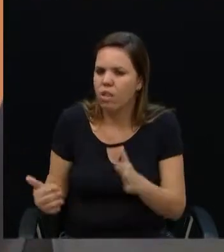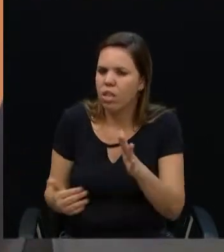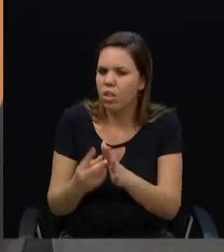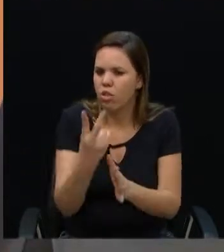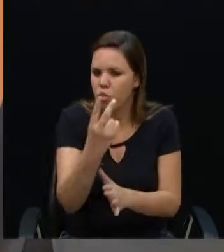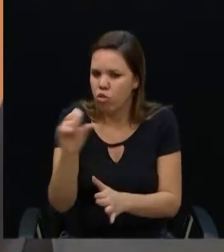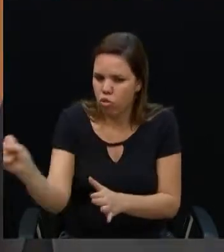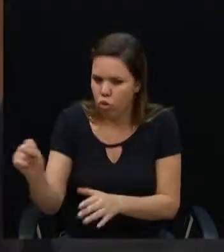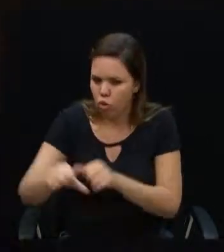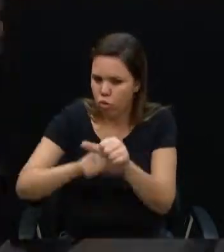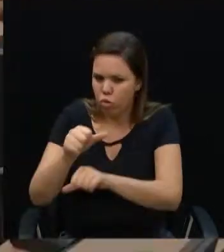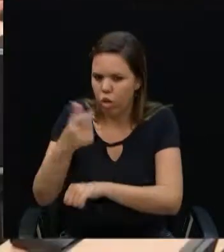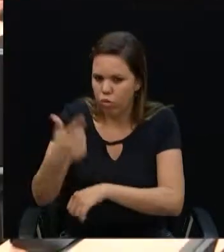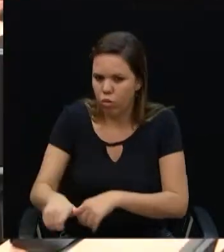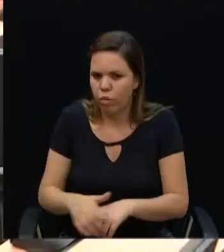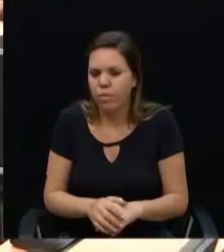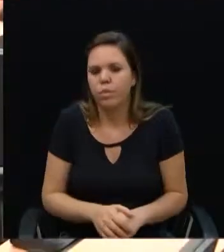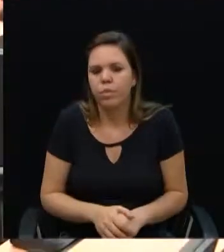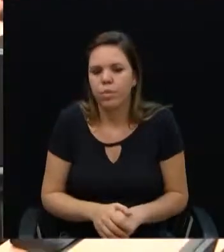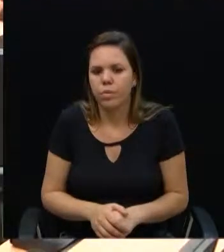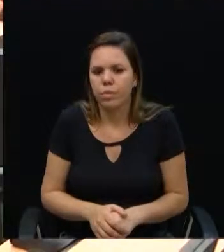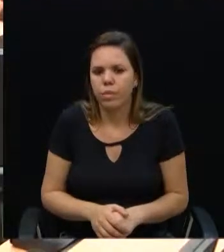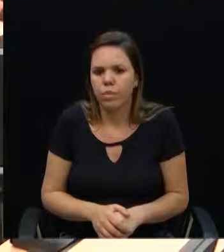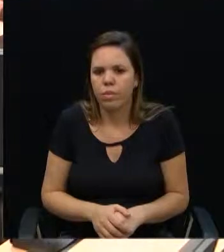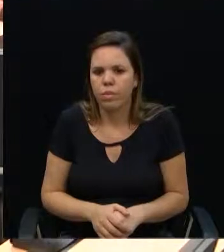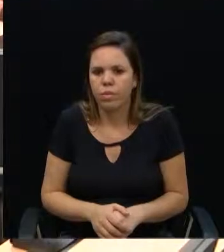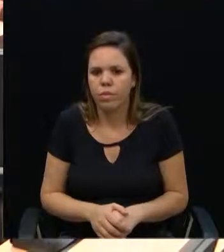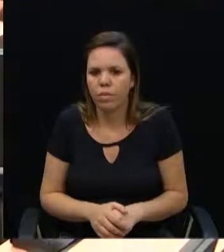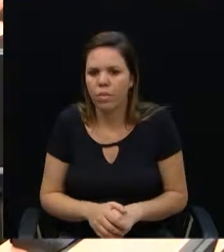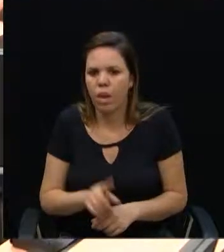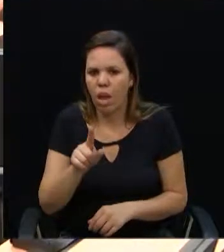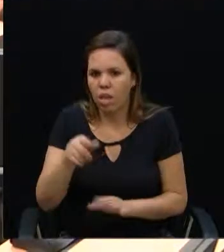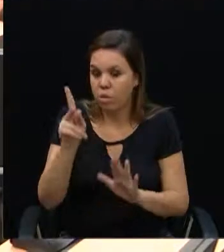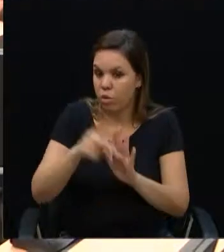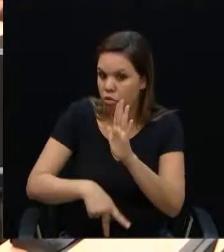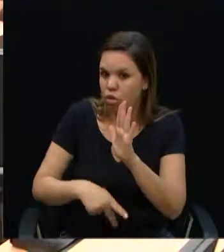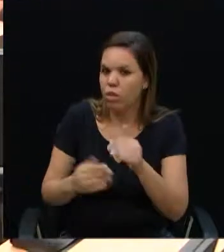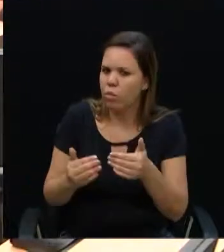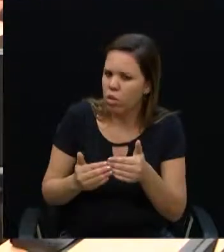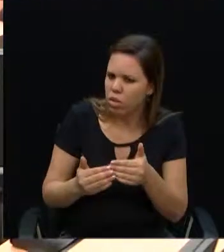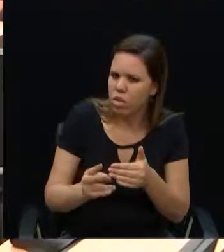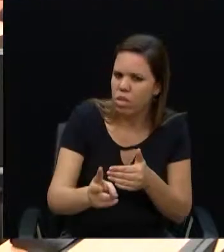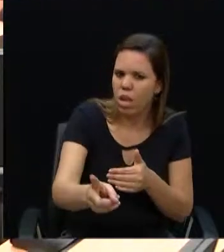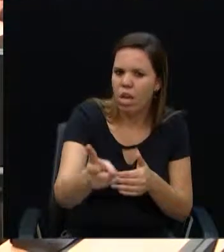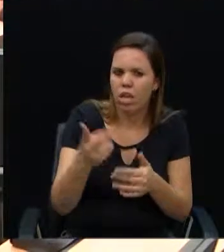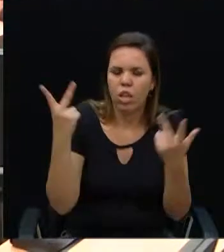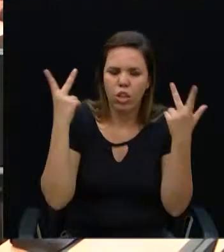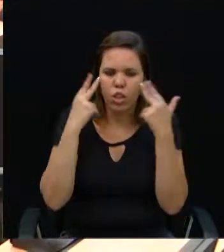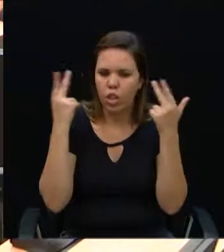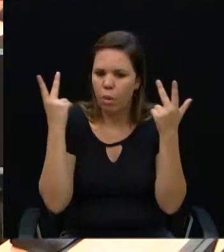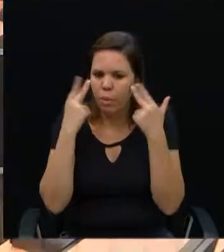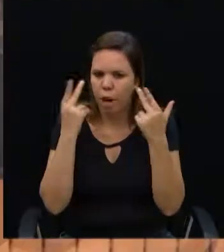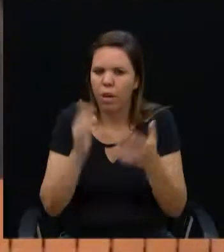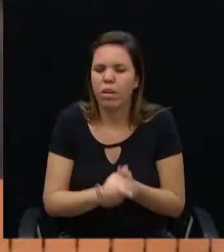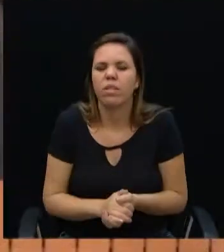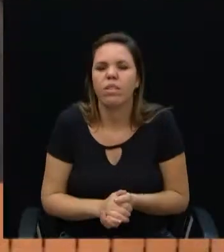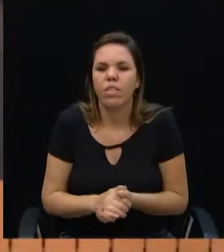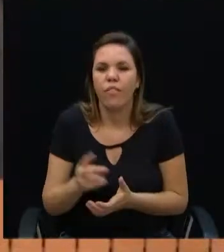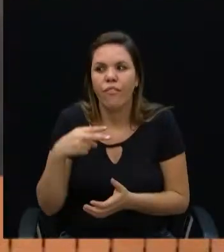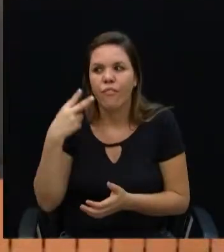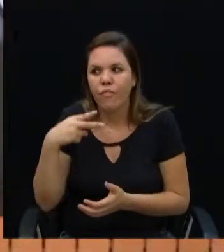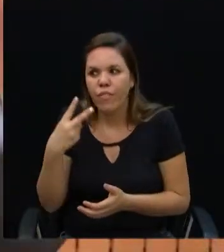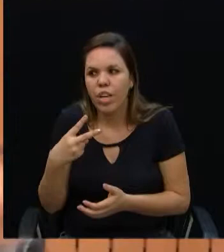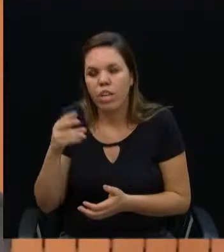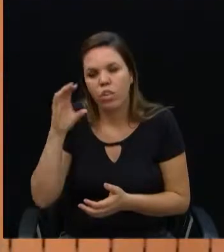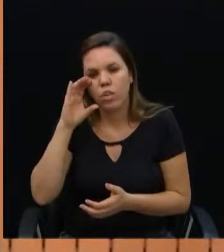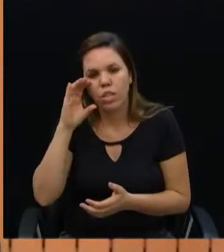2018 modificar novamente. Com a realização da audiência pública, o projeto pode seguir a tramitação normal. O vereador Luiz Henrique